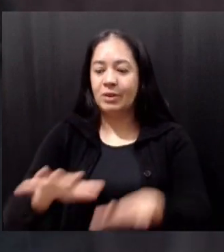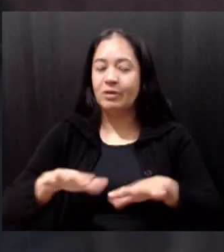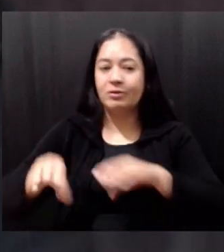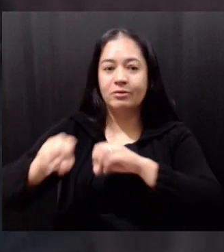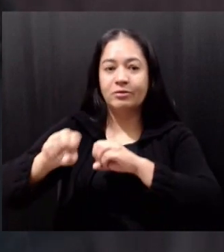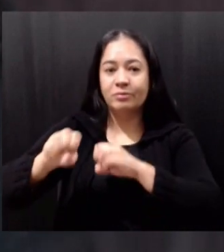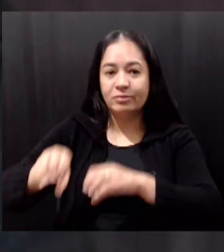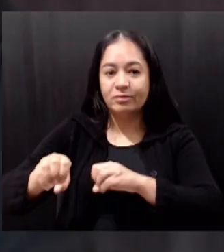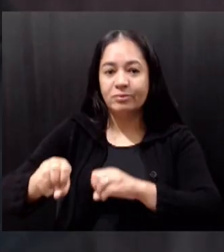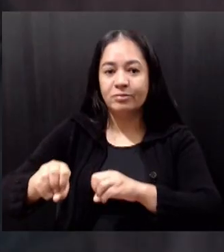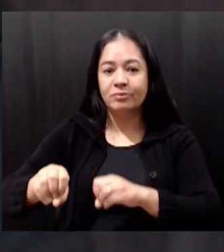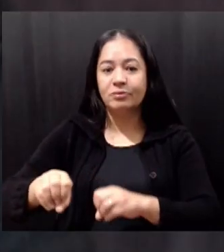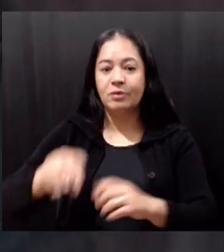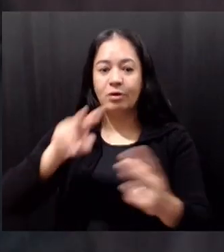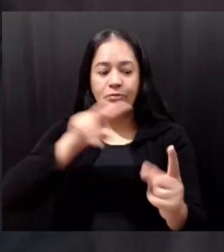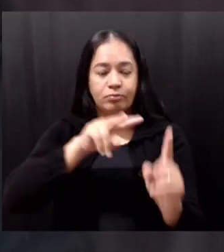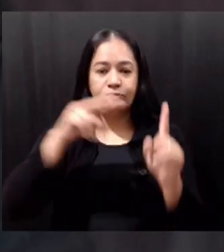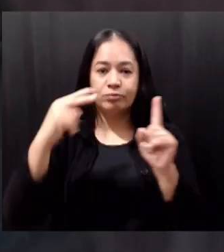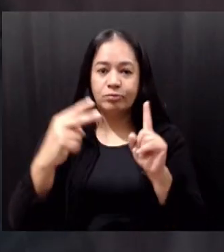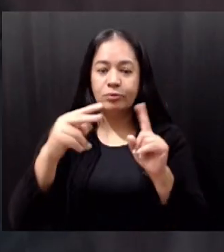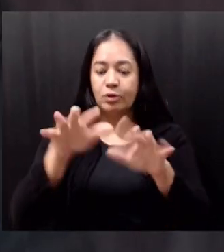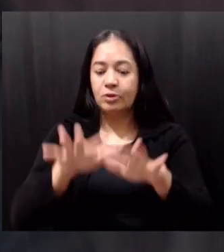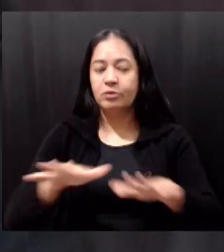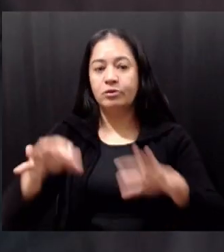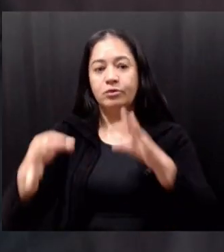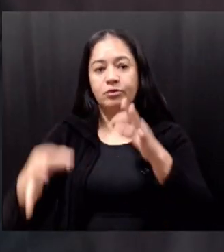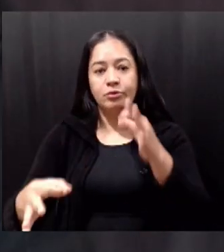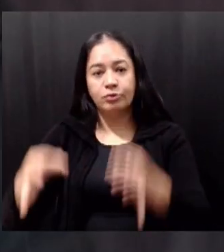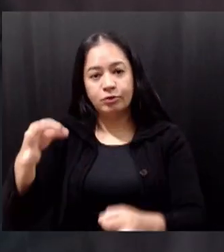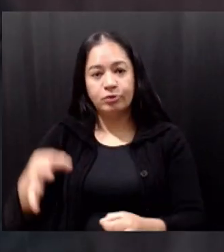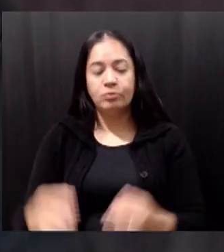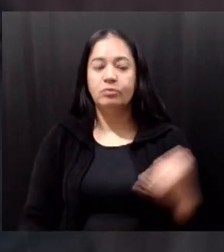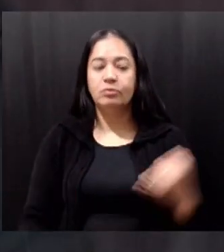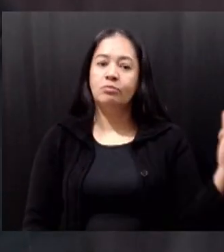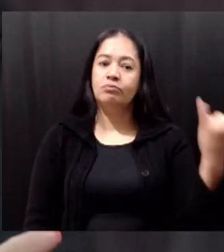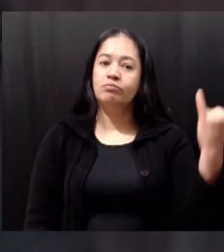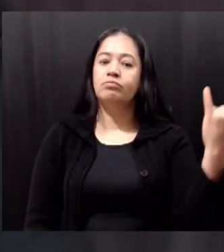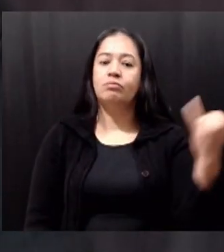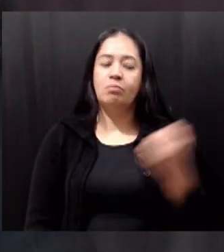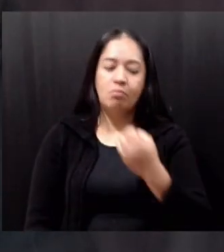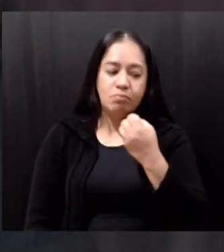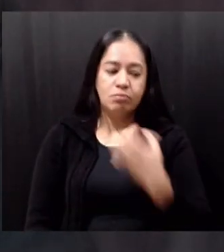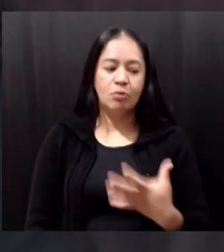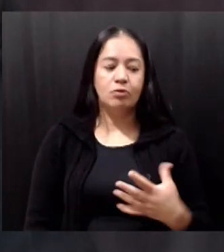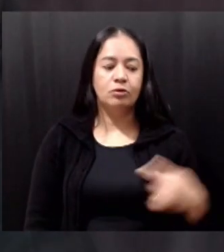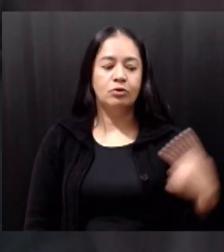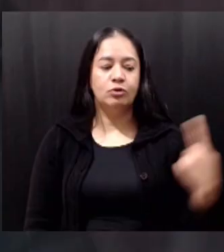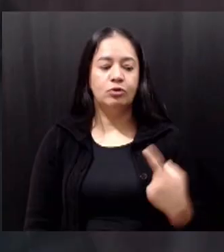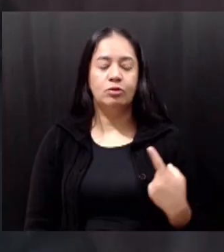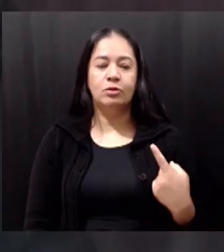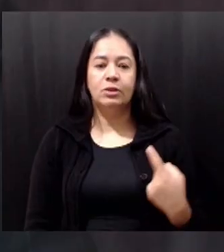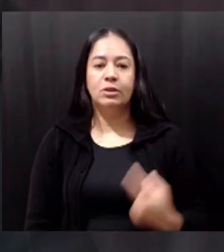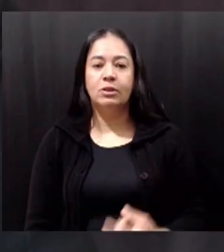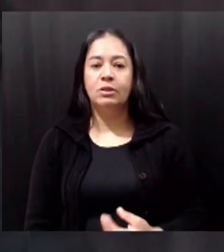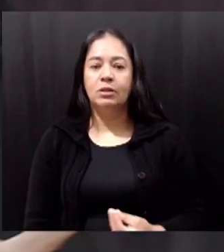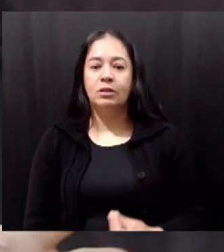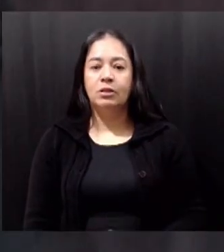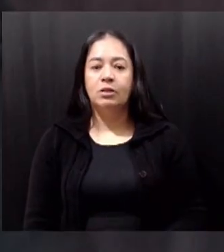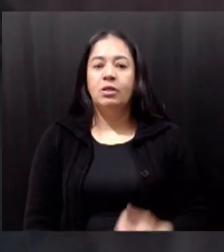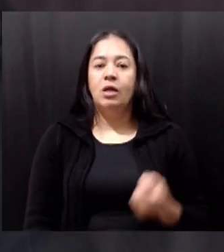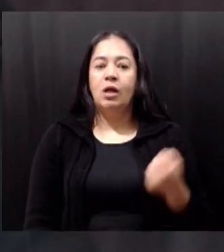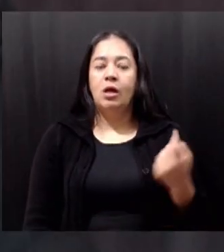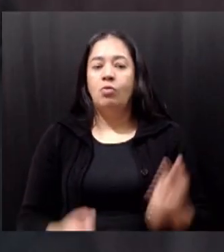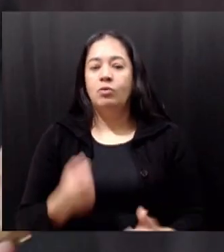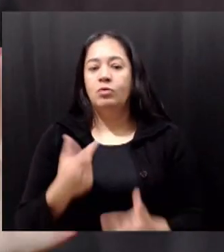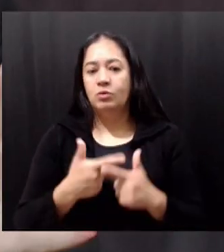de vista jurídico, foi muito benéfico, porque nós diminuímos muito alguns problemas que nós